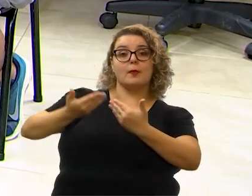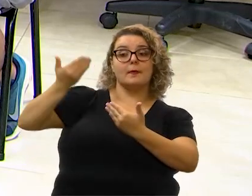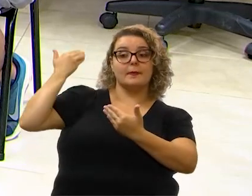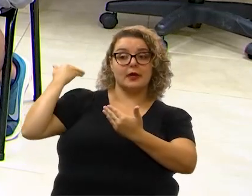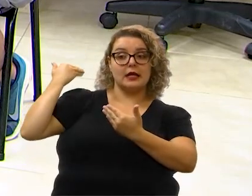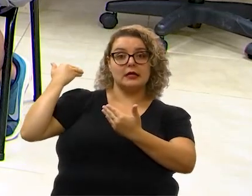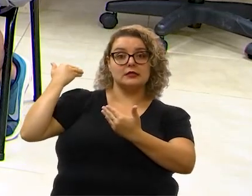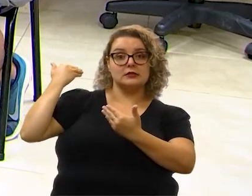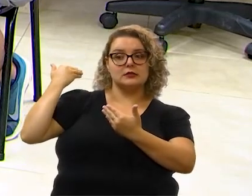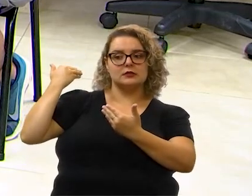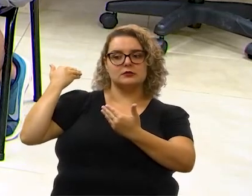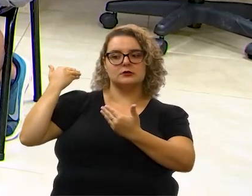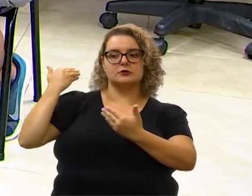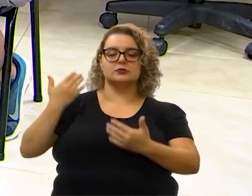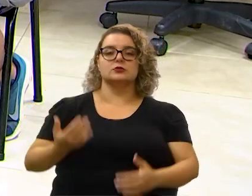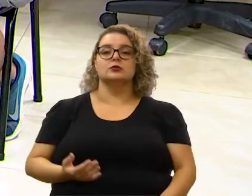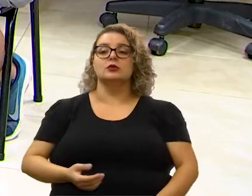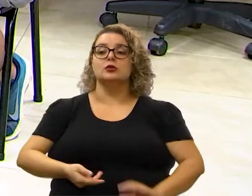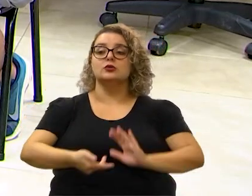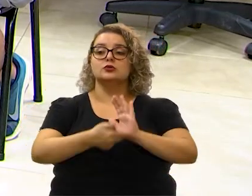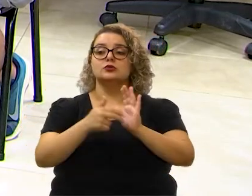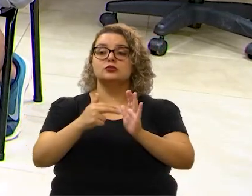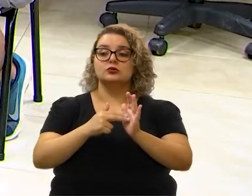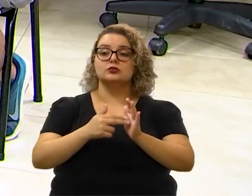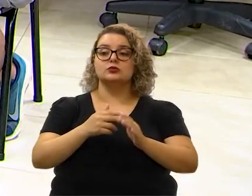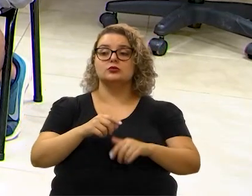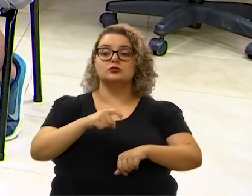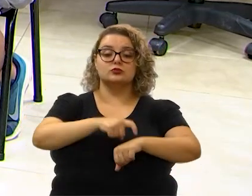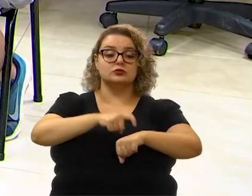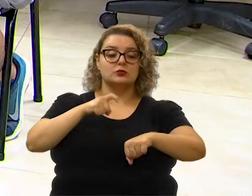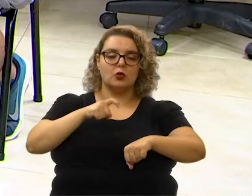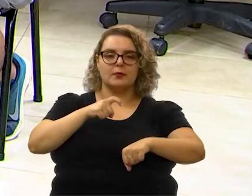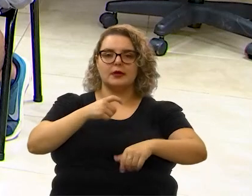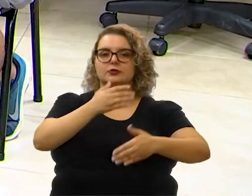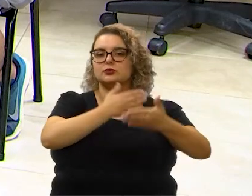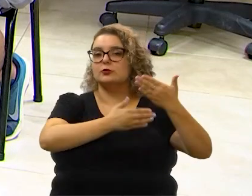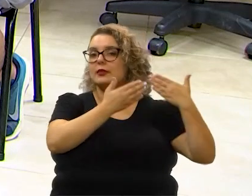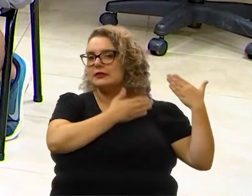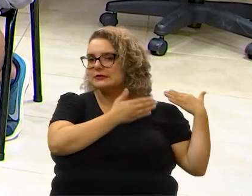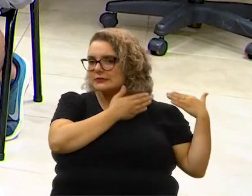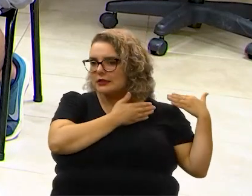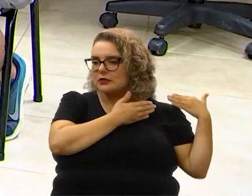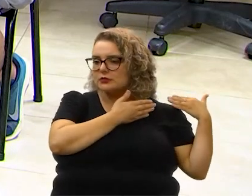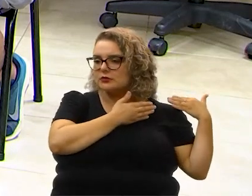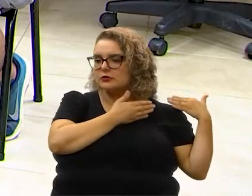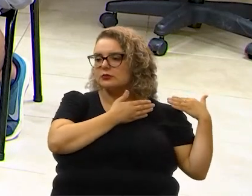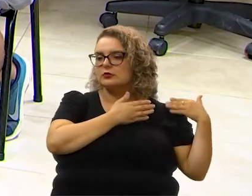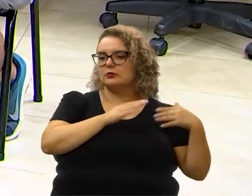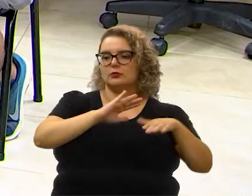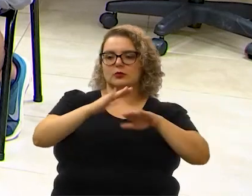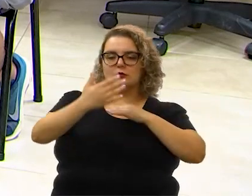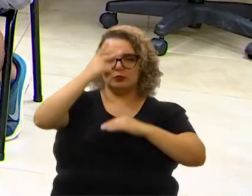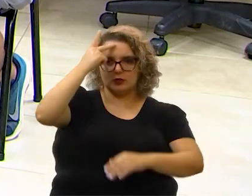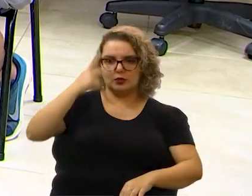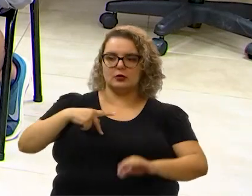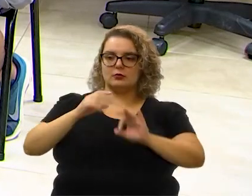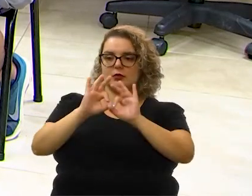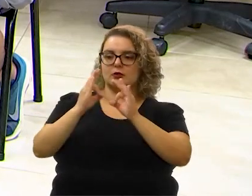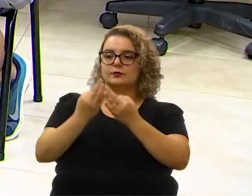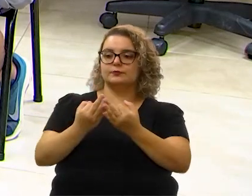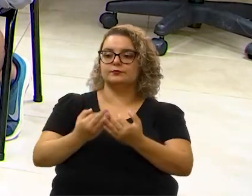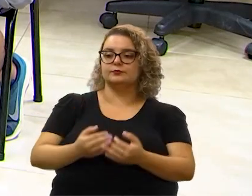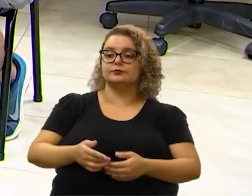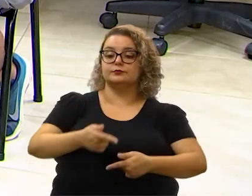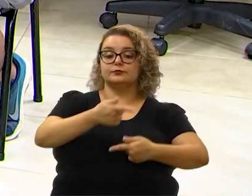não no sentido do espaço físico, olhar para trás no sentido do espaço temporal. Olhar para trás, aqui para o próprio bairro, para a própria